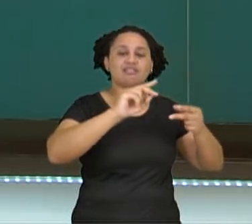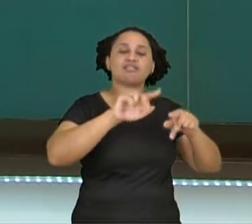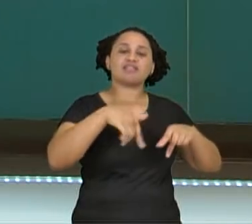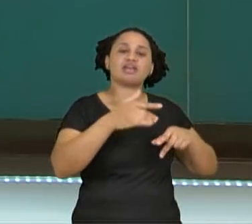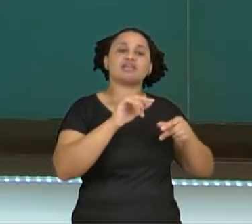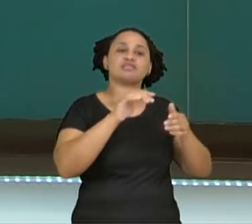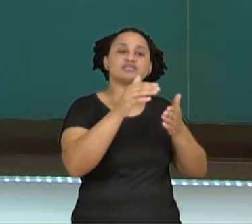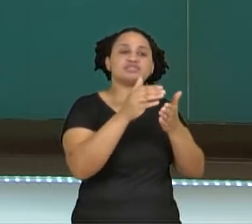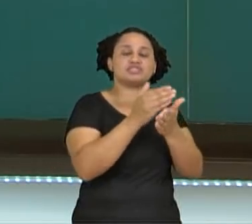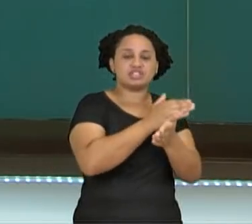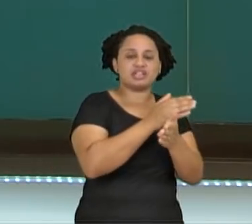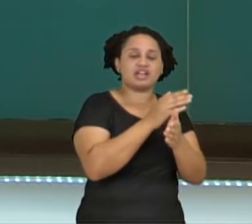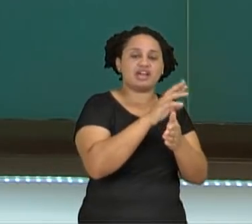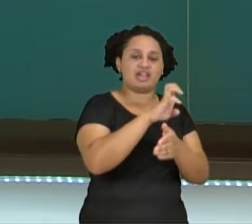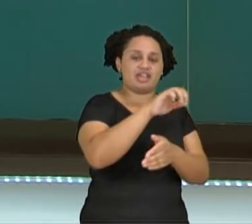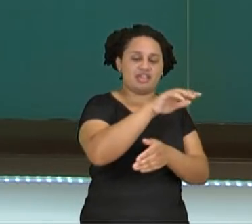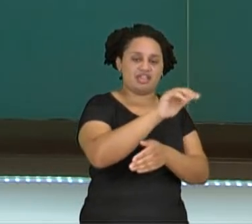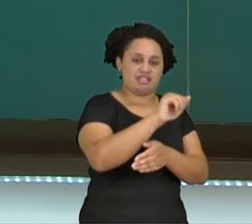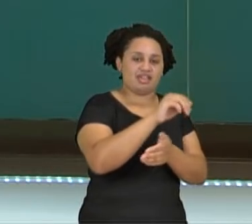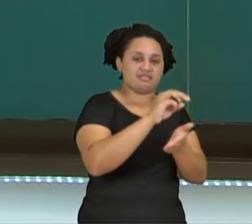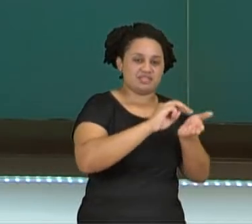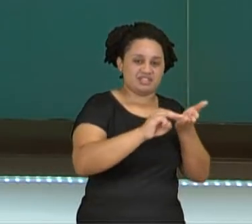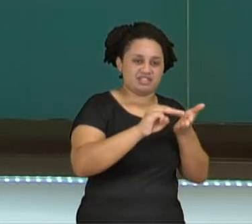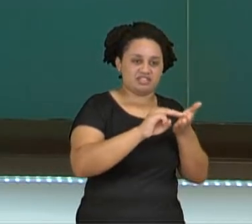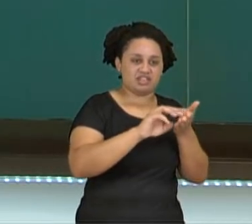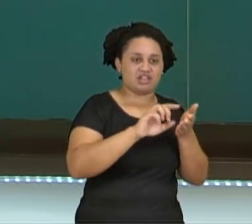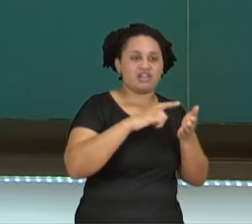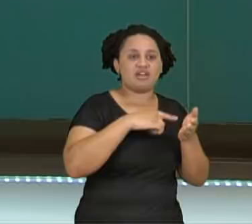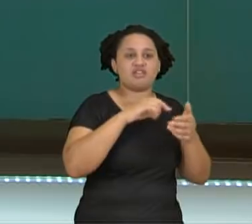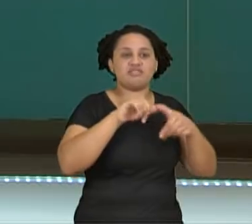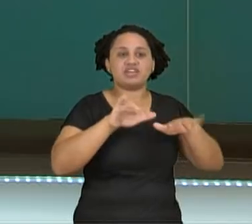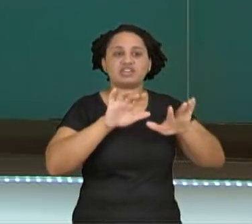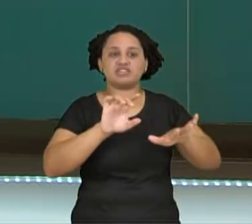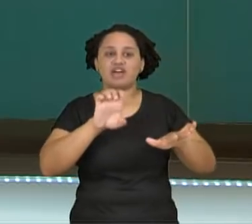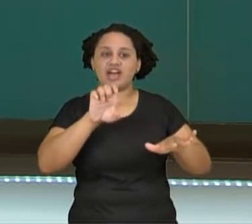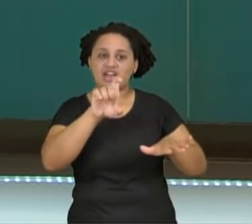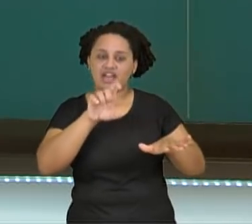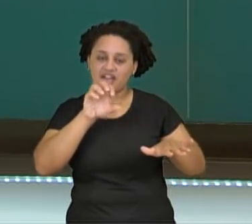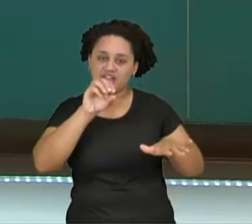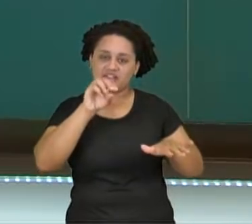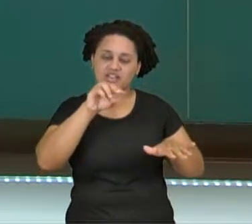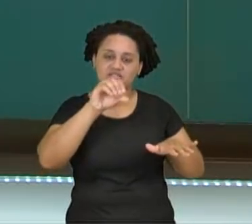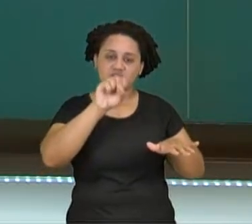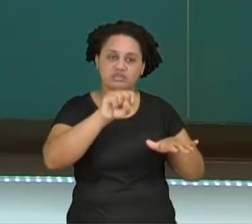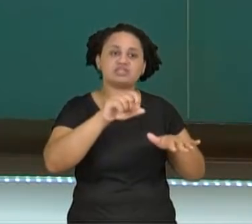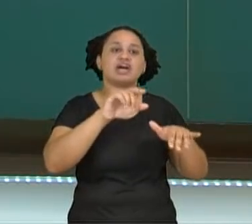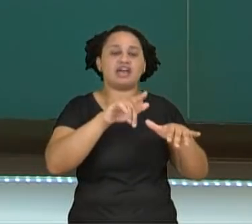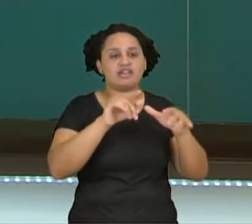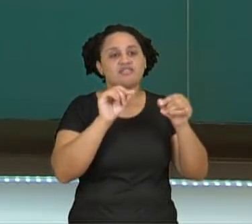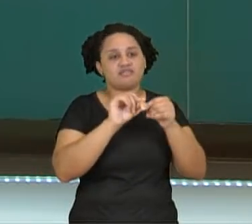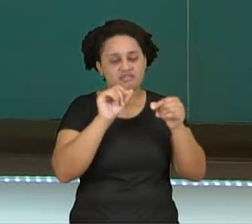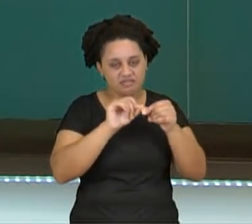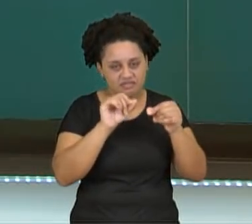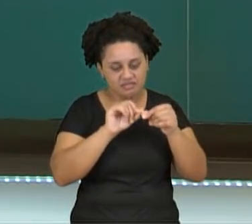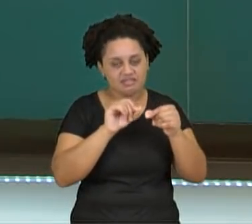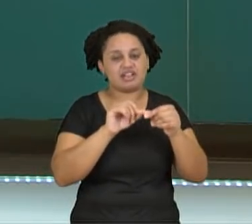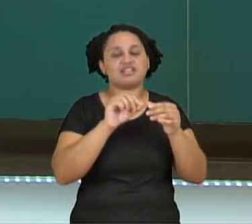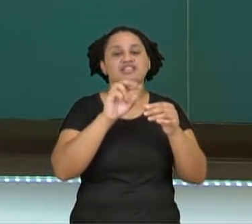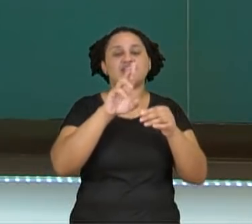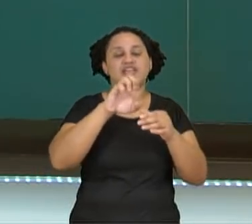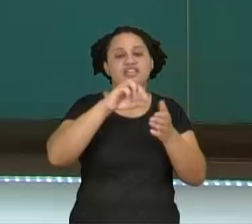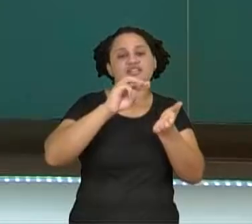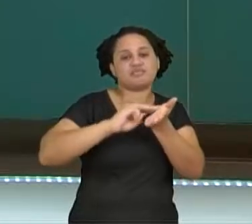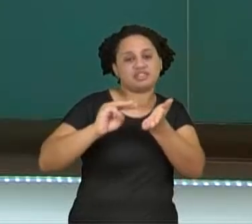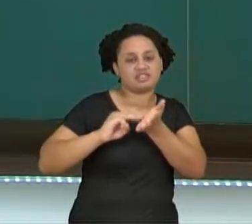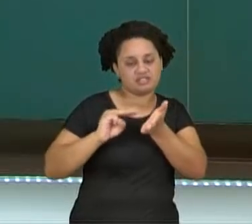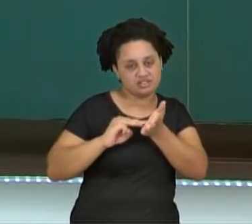desse pré-RNA mensageiro, deixa só os exons, para formar, então, o RNA mensageiro, que só tem partes que